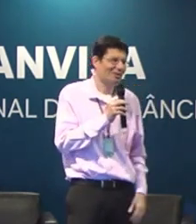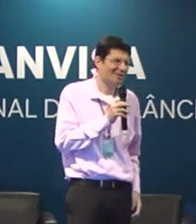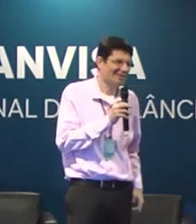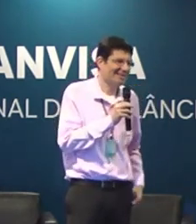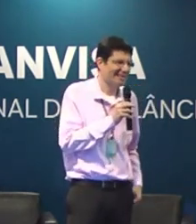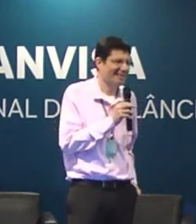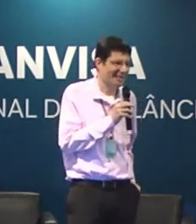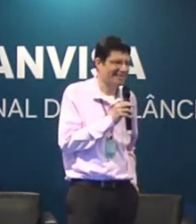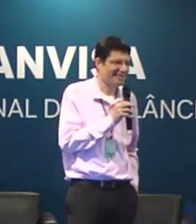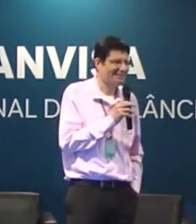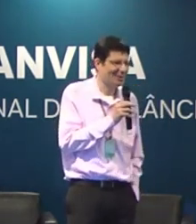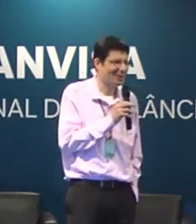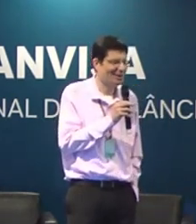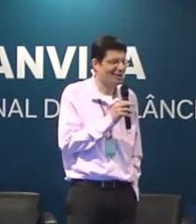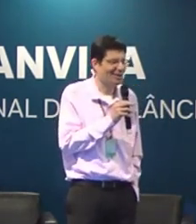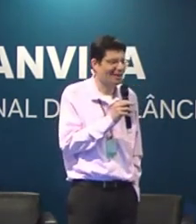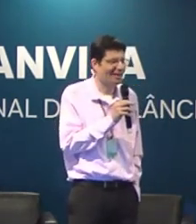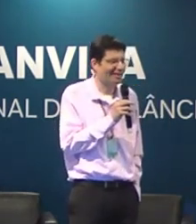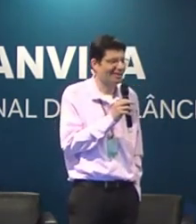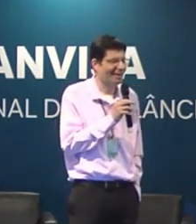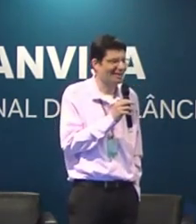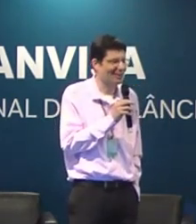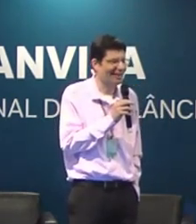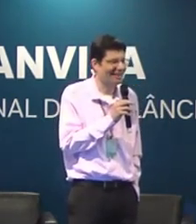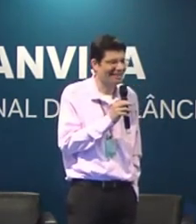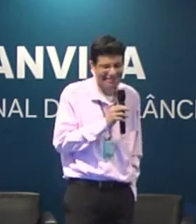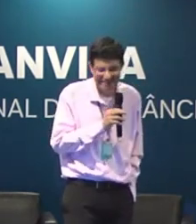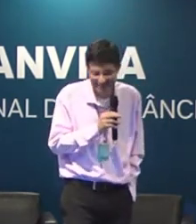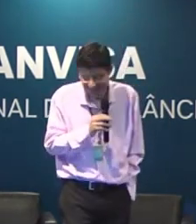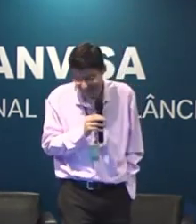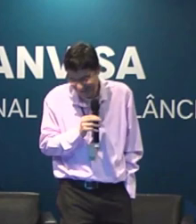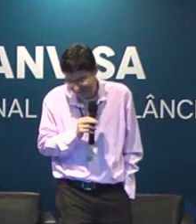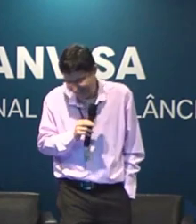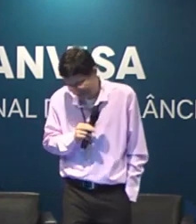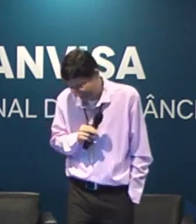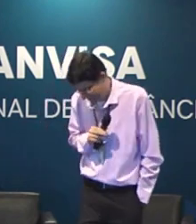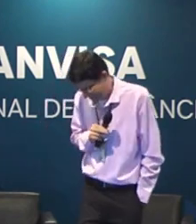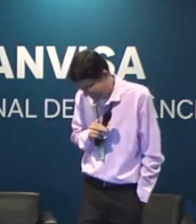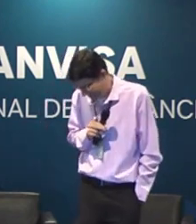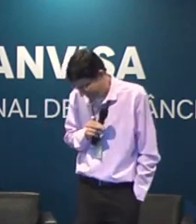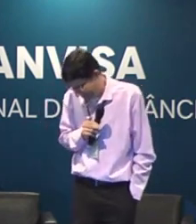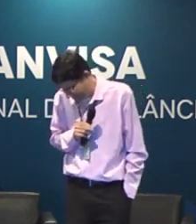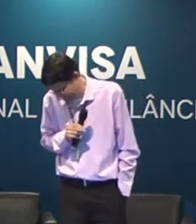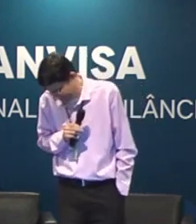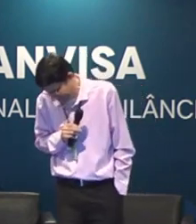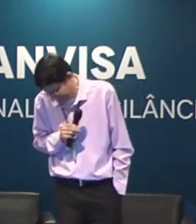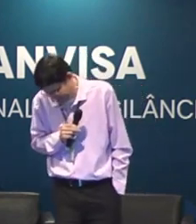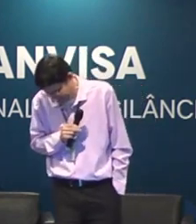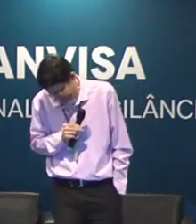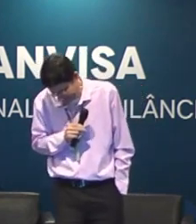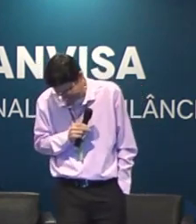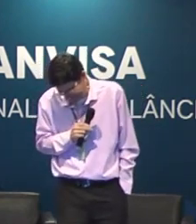Dolores é 10. É. Pode mandar um grande abraço para ela. Muito obrigada mesmo, viu?